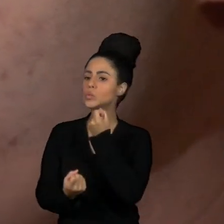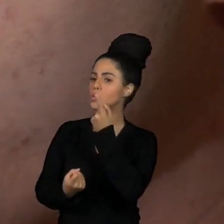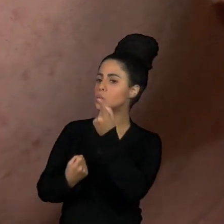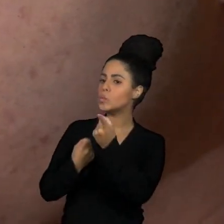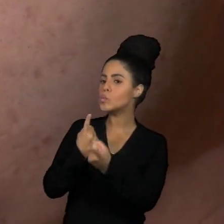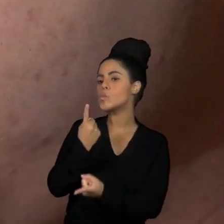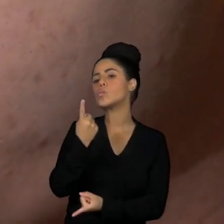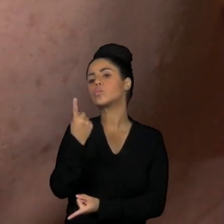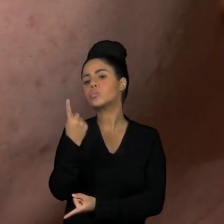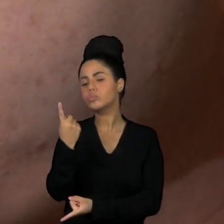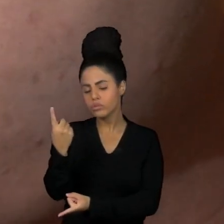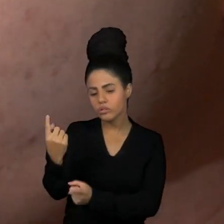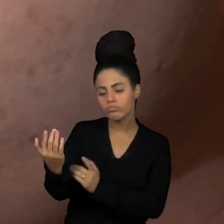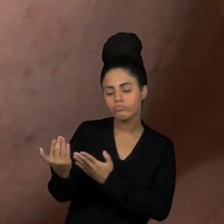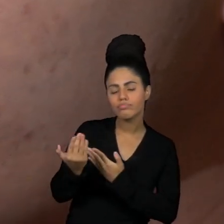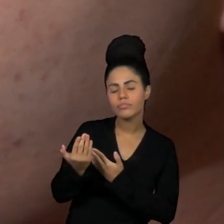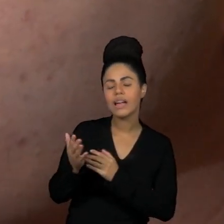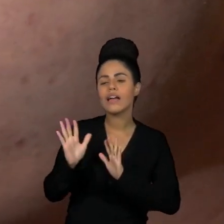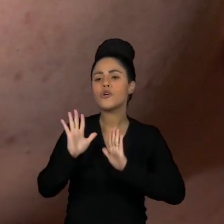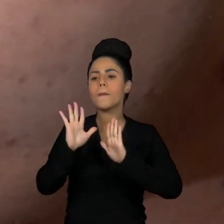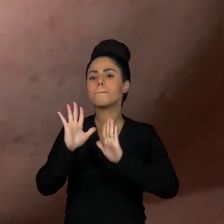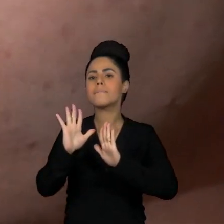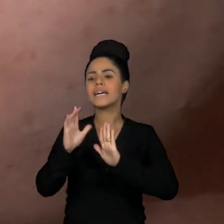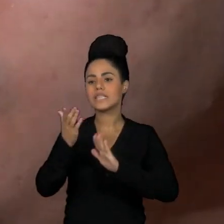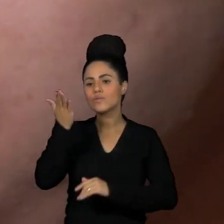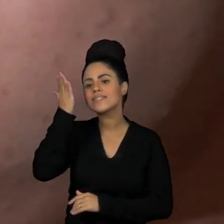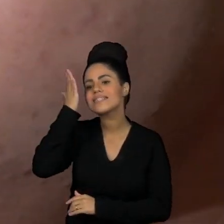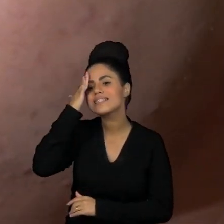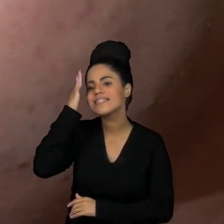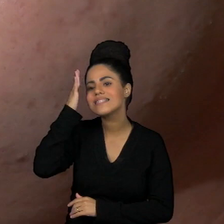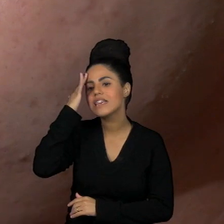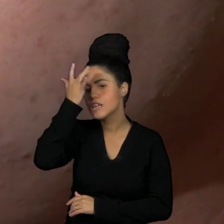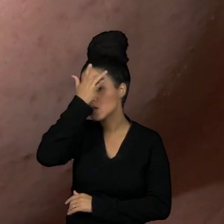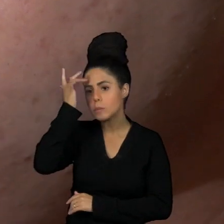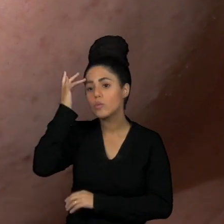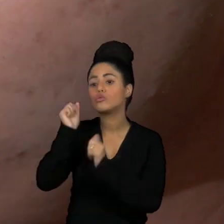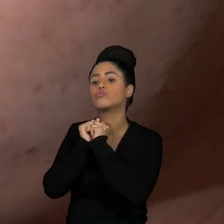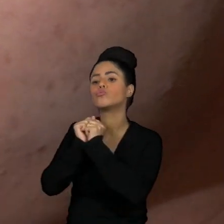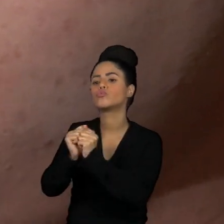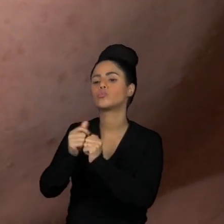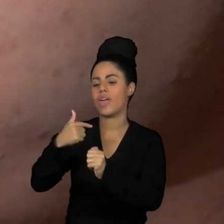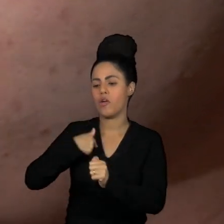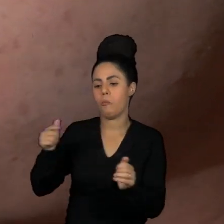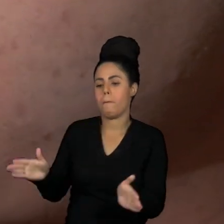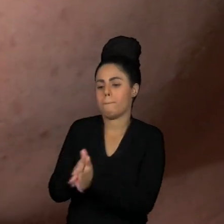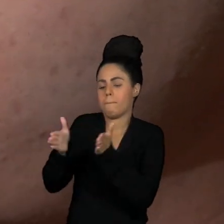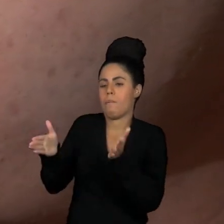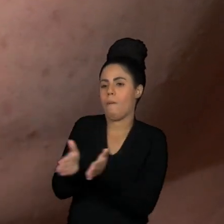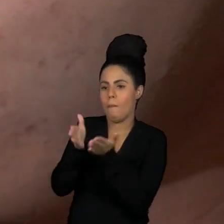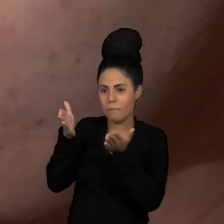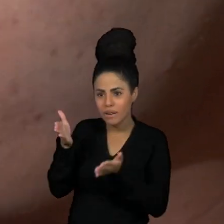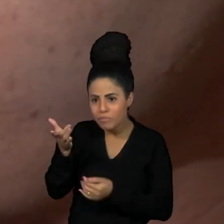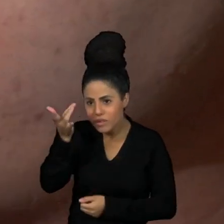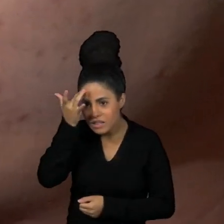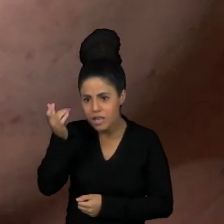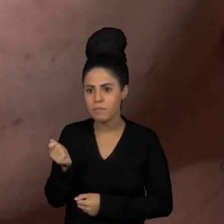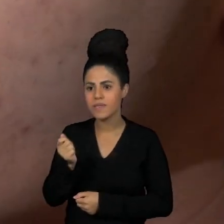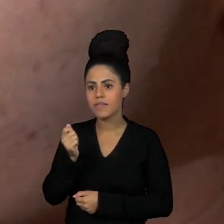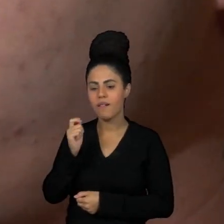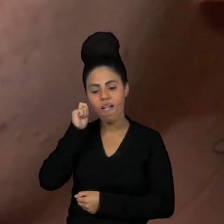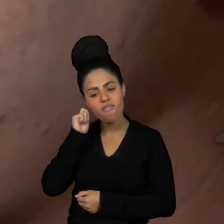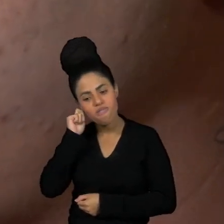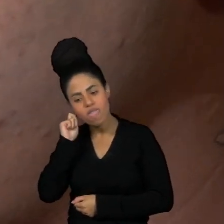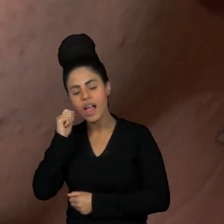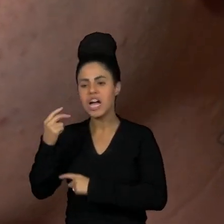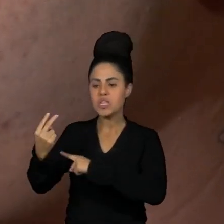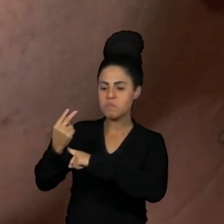apareceram alguns, mas assim, eu sei quem estava comigo quando eu estava na merda. Eu sei quem puxava a minha orelha quando eu